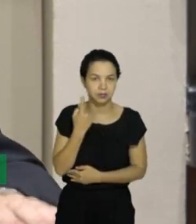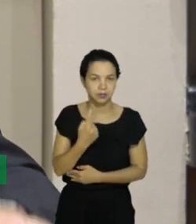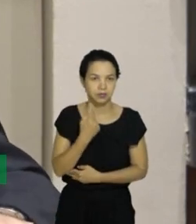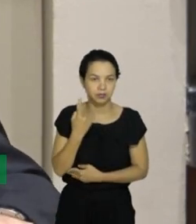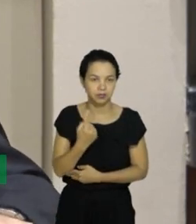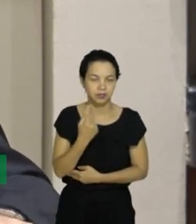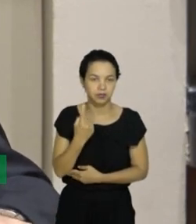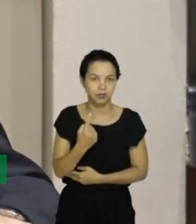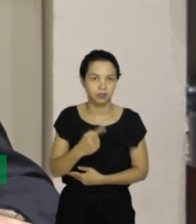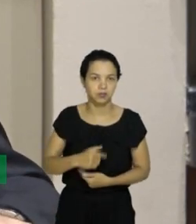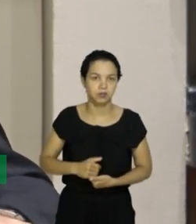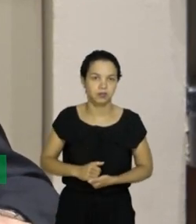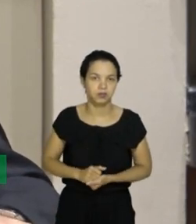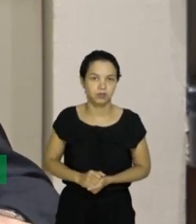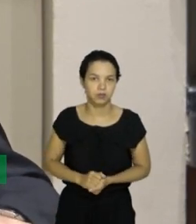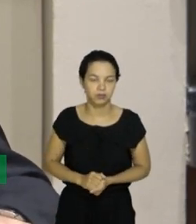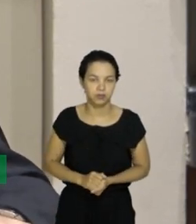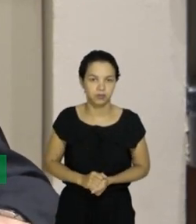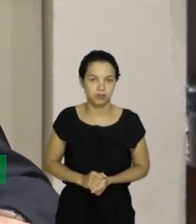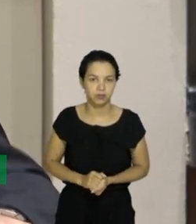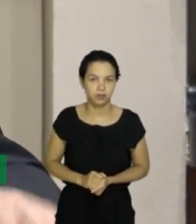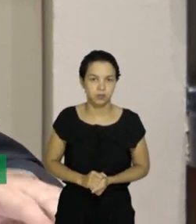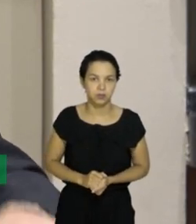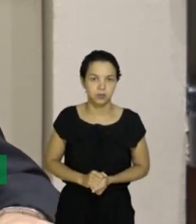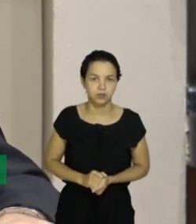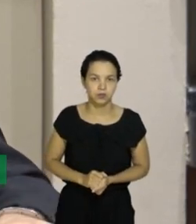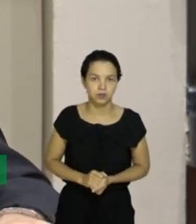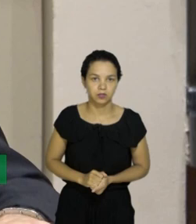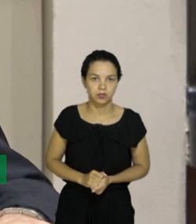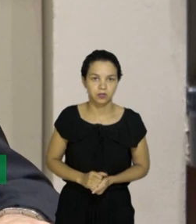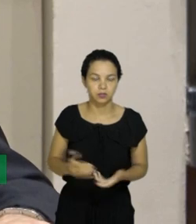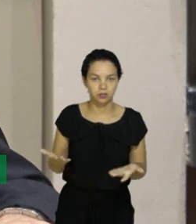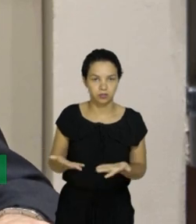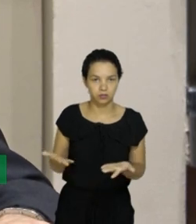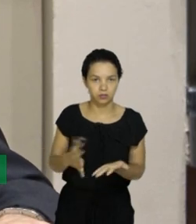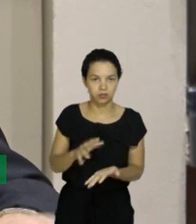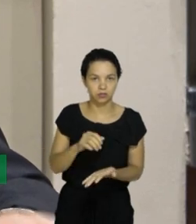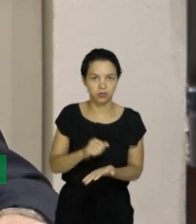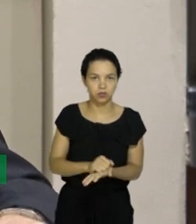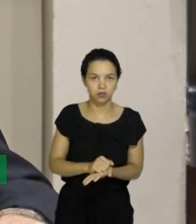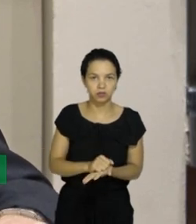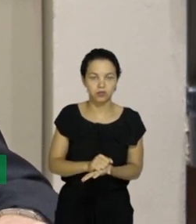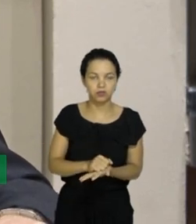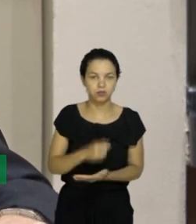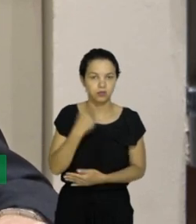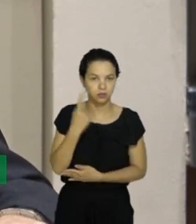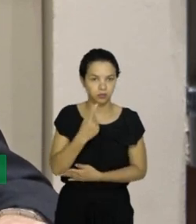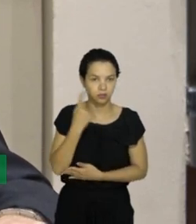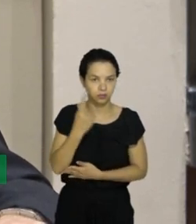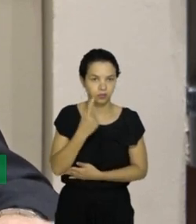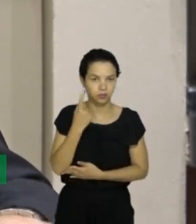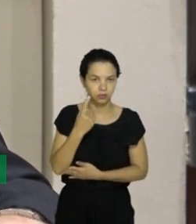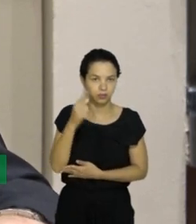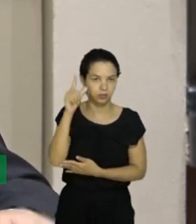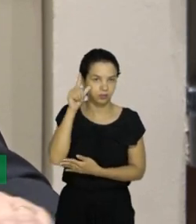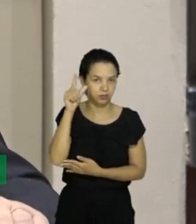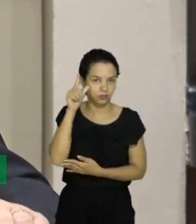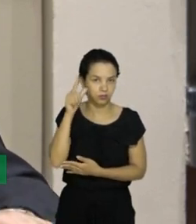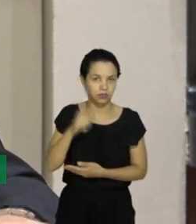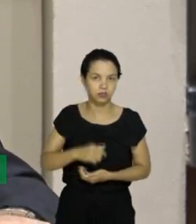nossas boas vindas próxima a escrita deputada Luciana carminatti